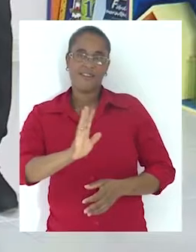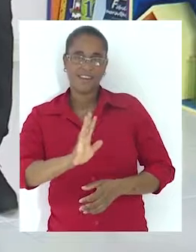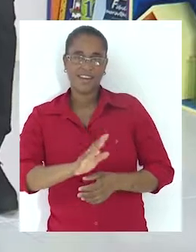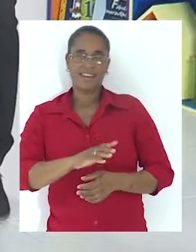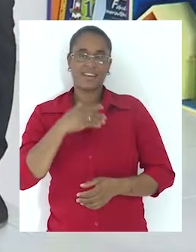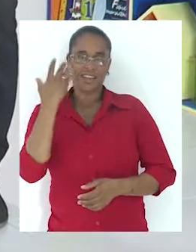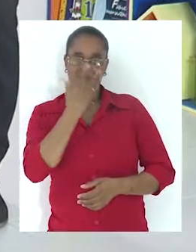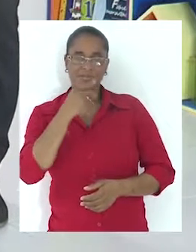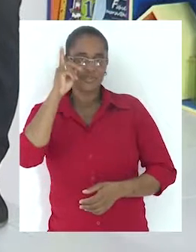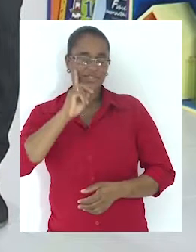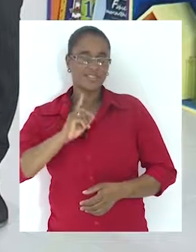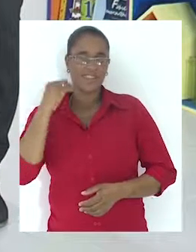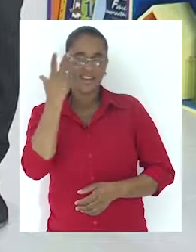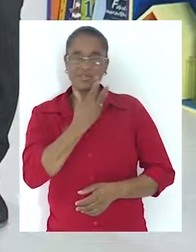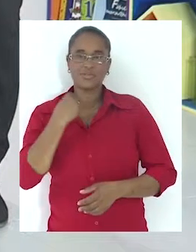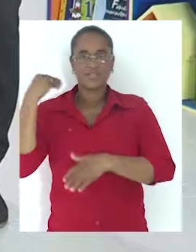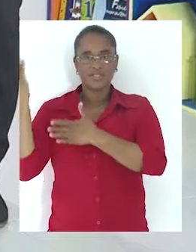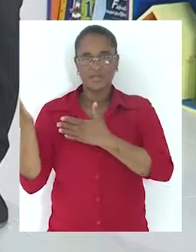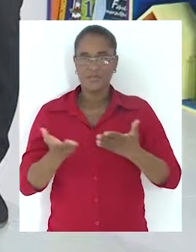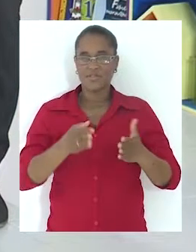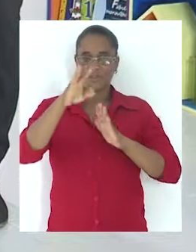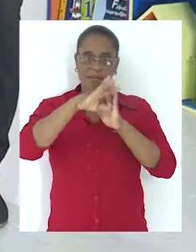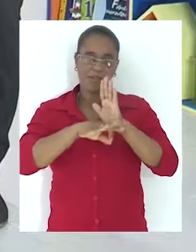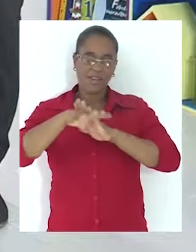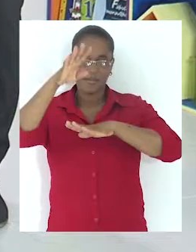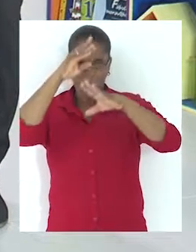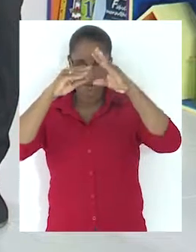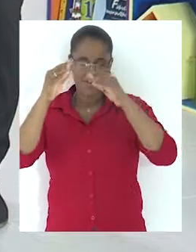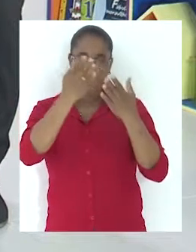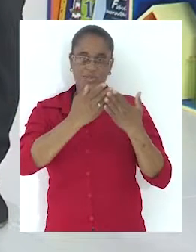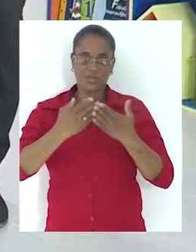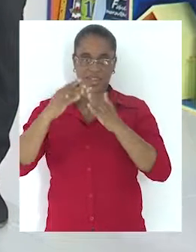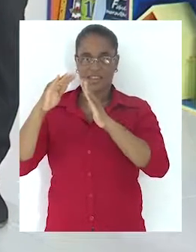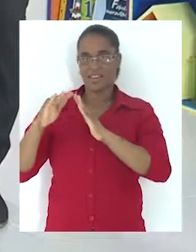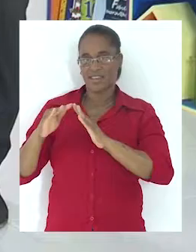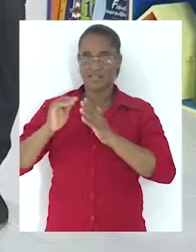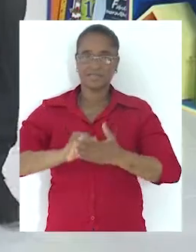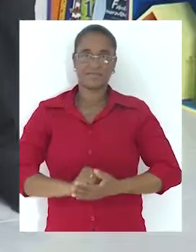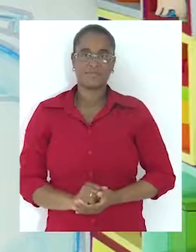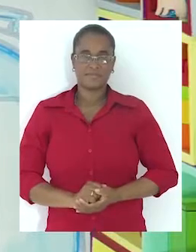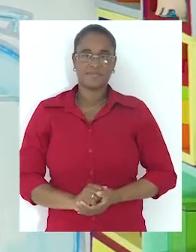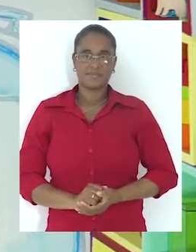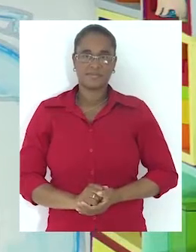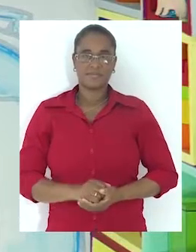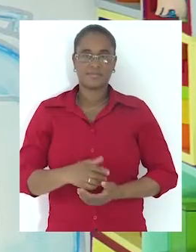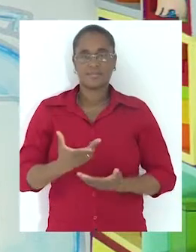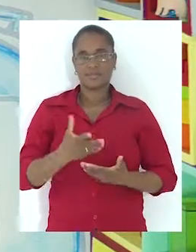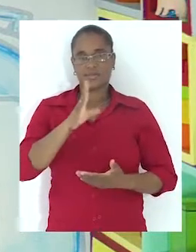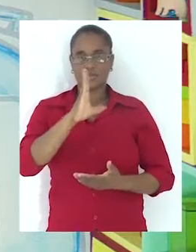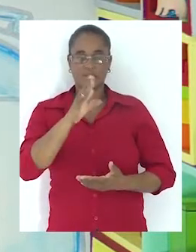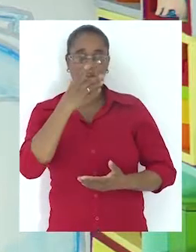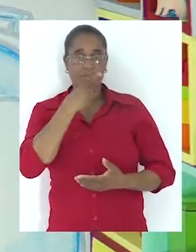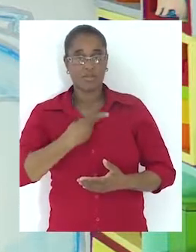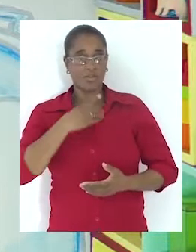Olá, alunas e alunos, sejam bem-vindos ao programa Aprender e Estudar em Casa. Sou o